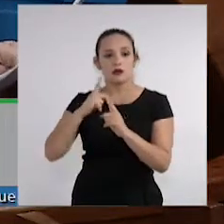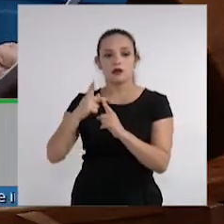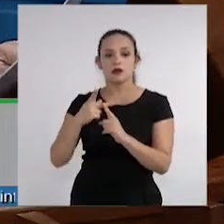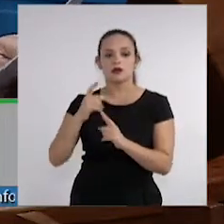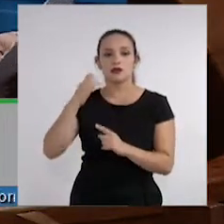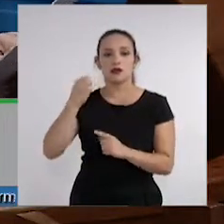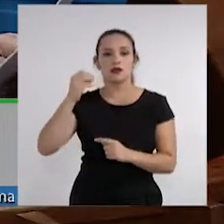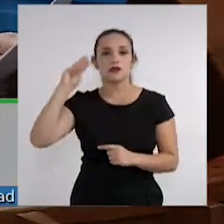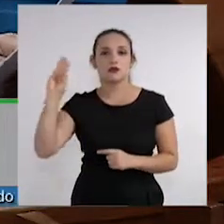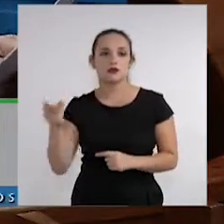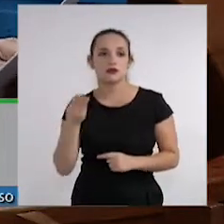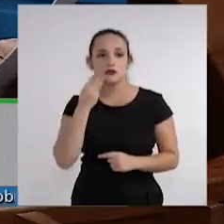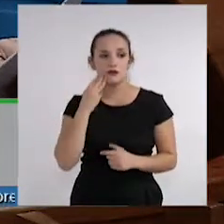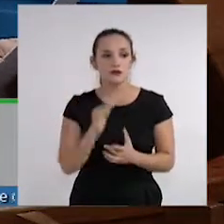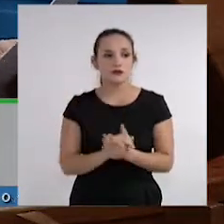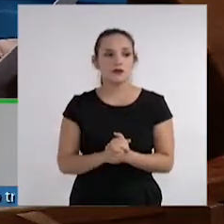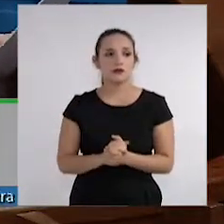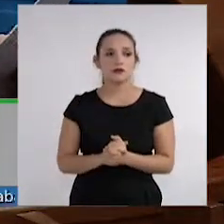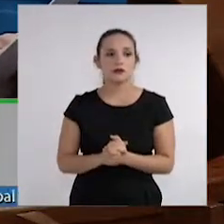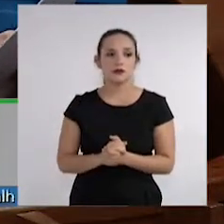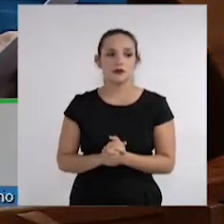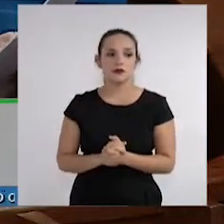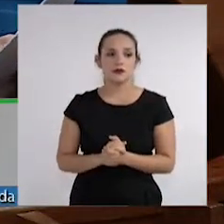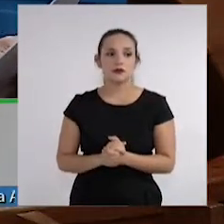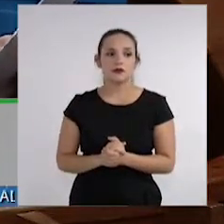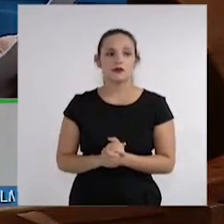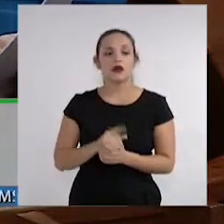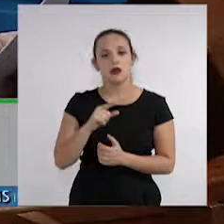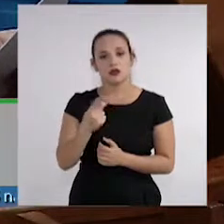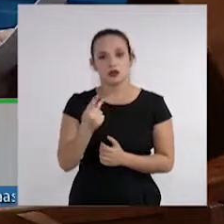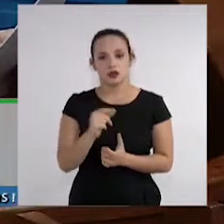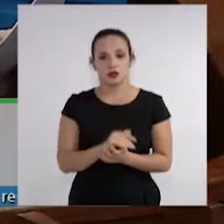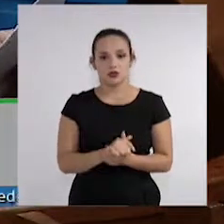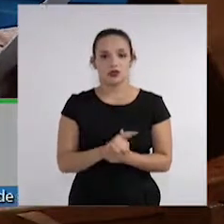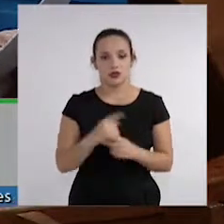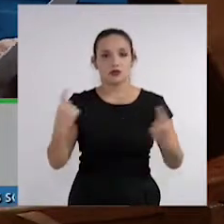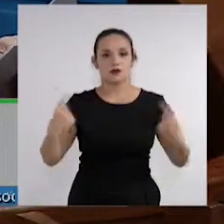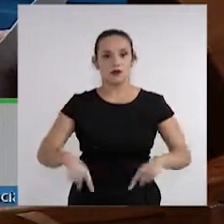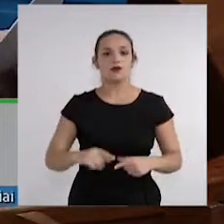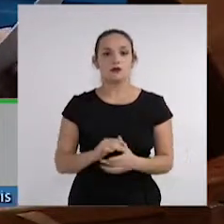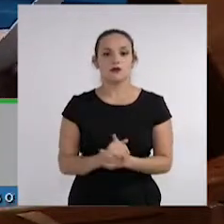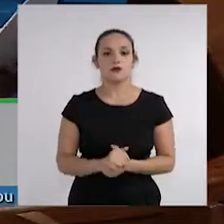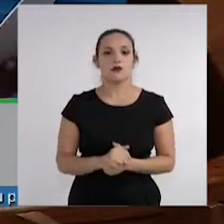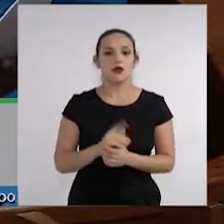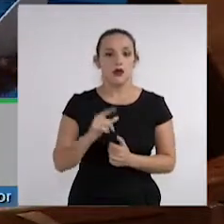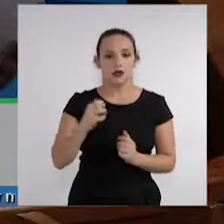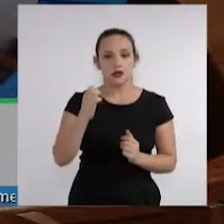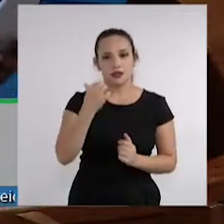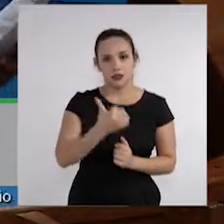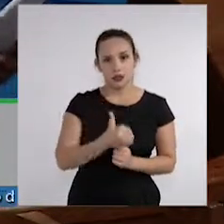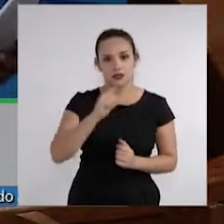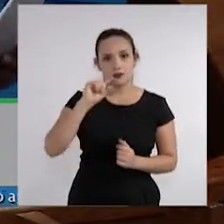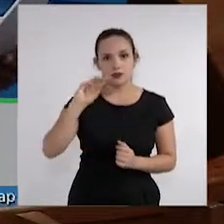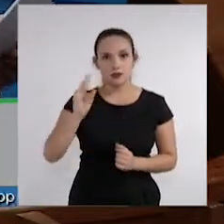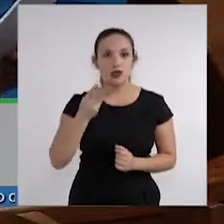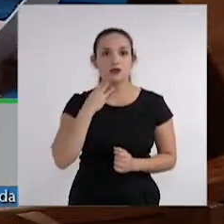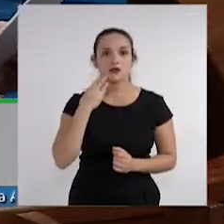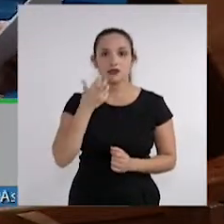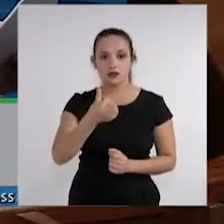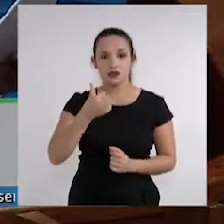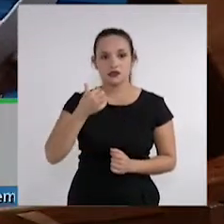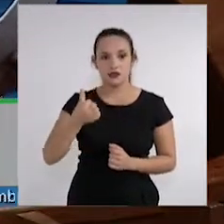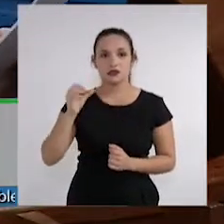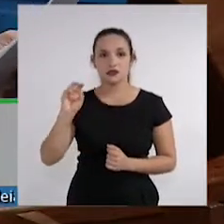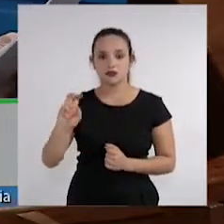6.665.000. A concorrência, que é acima de R$1,5 milhão, ela vai para acima de 6.665.000. A